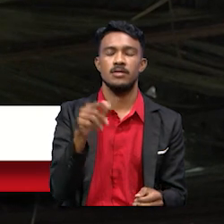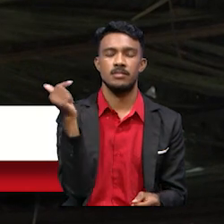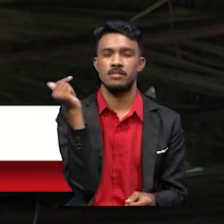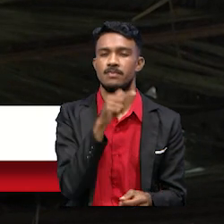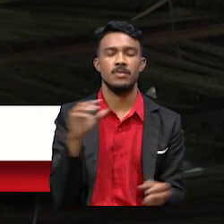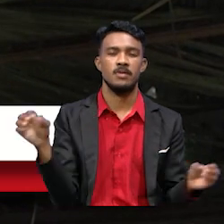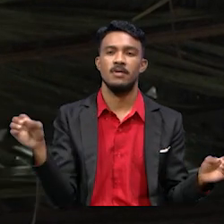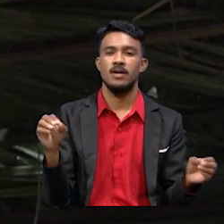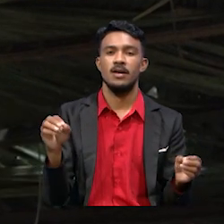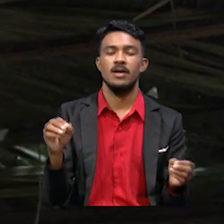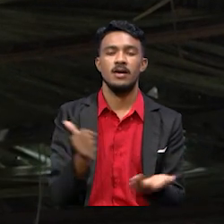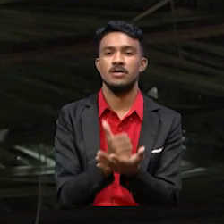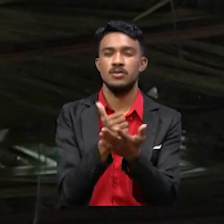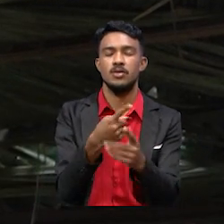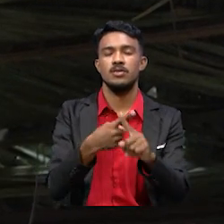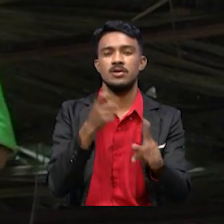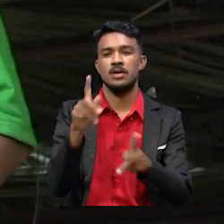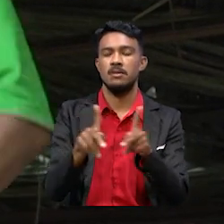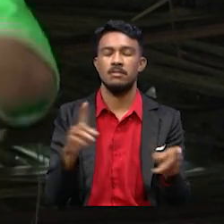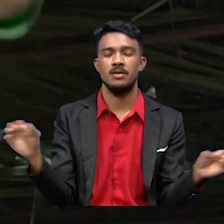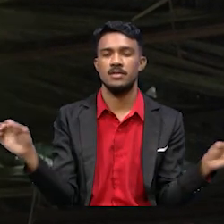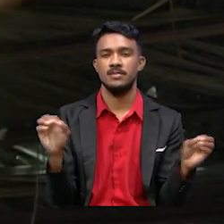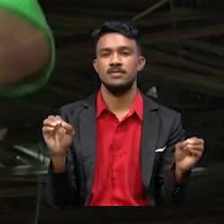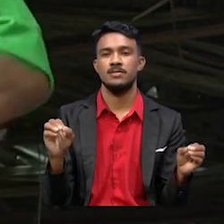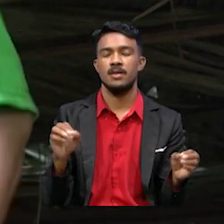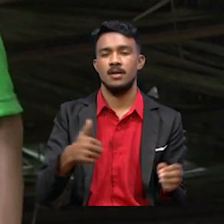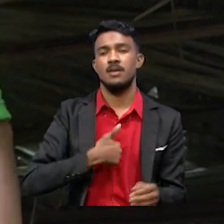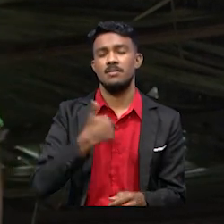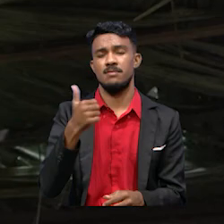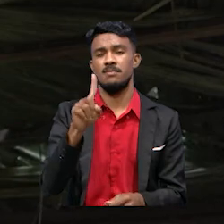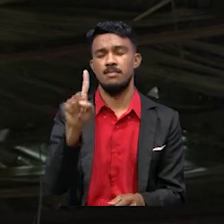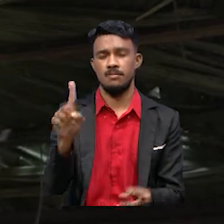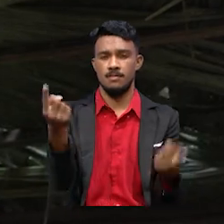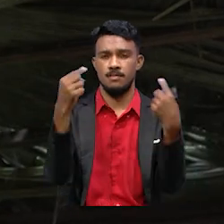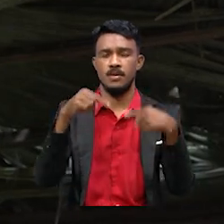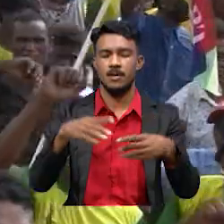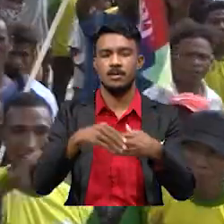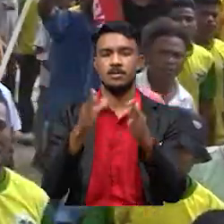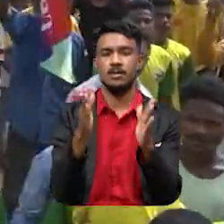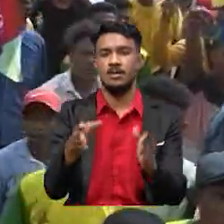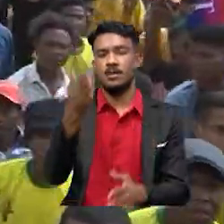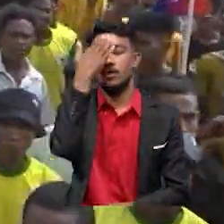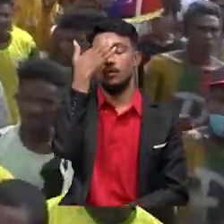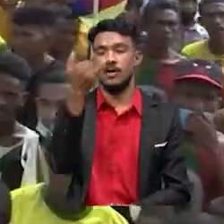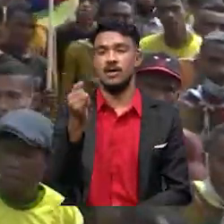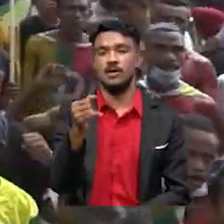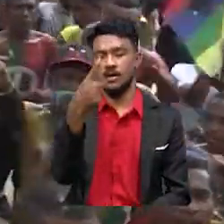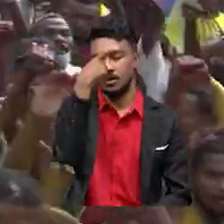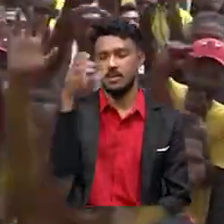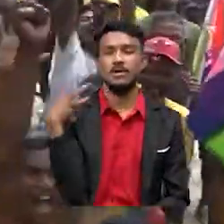Lema, laiha, PDT la sitong ke sini. PDT mai per karuku. Tambah sa, tambah ite